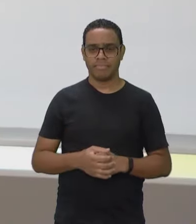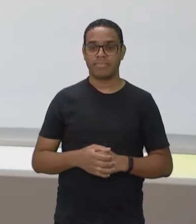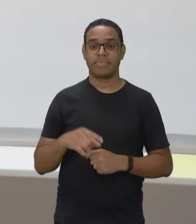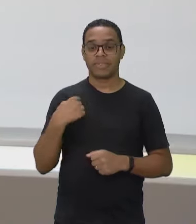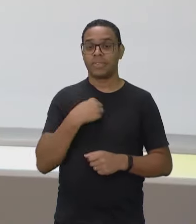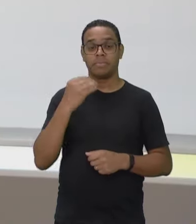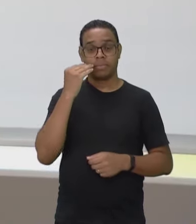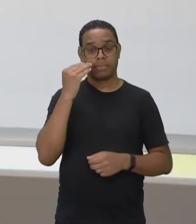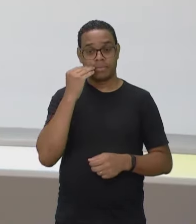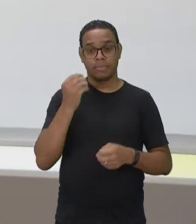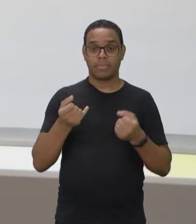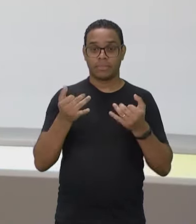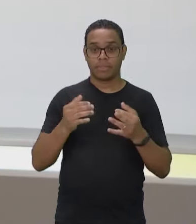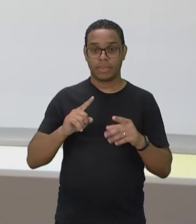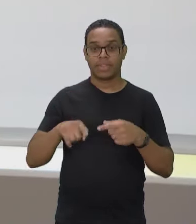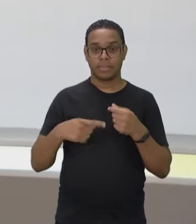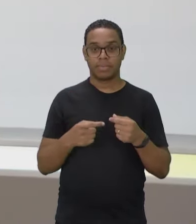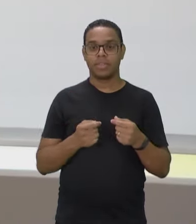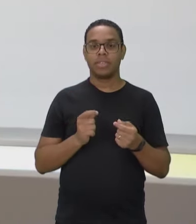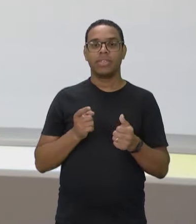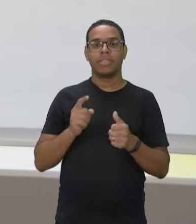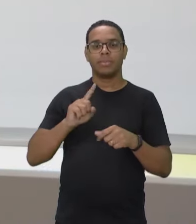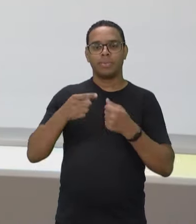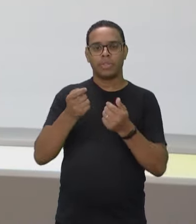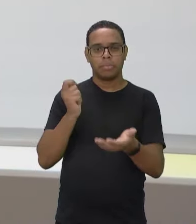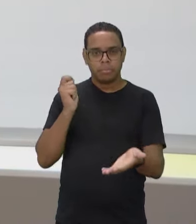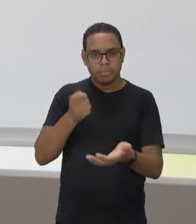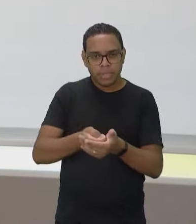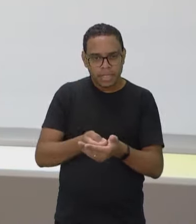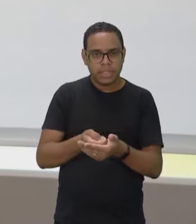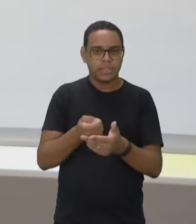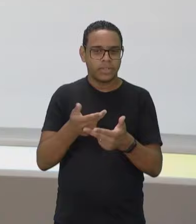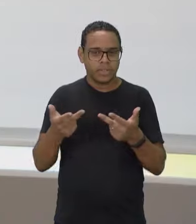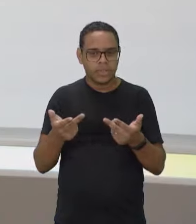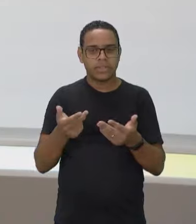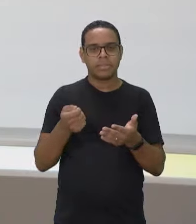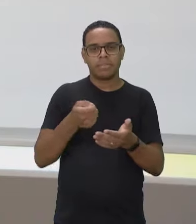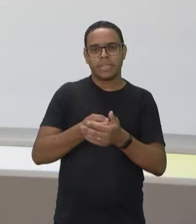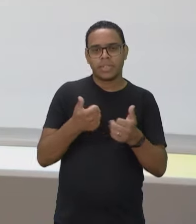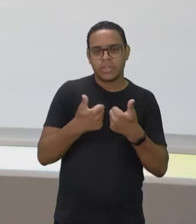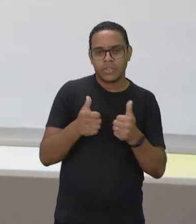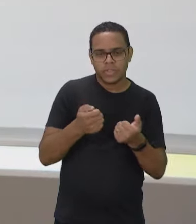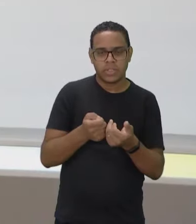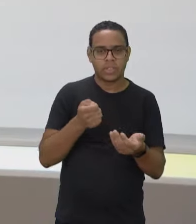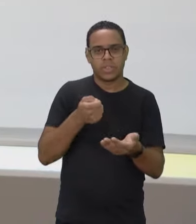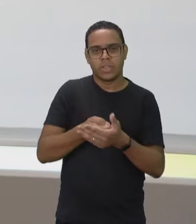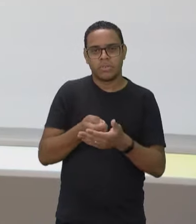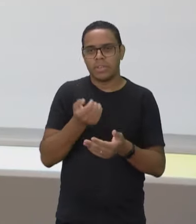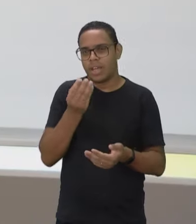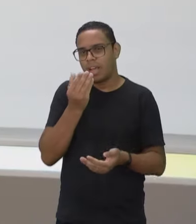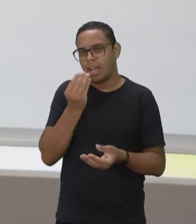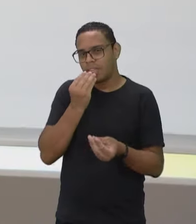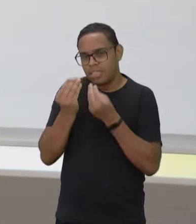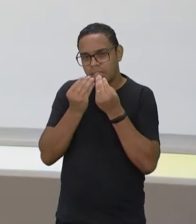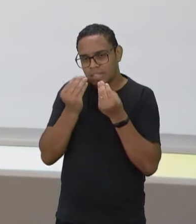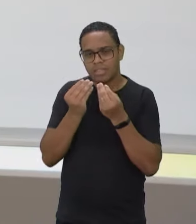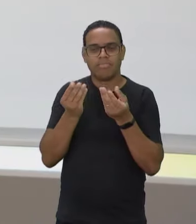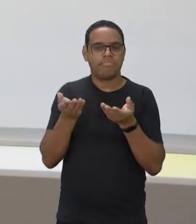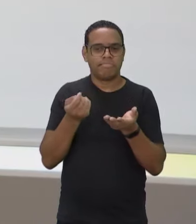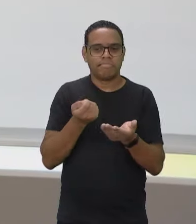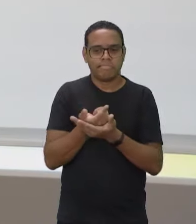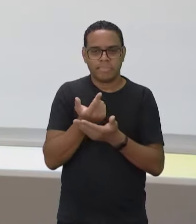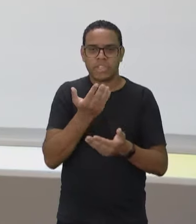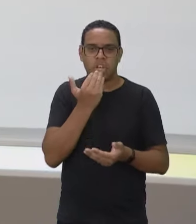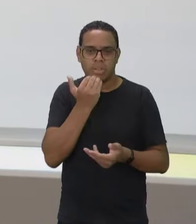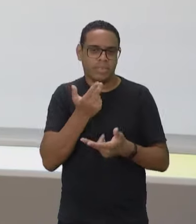Vamos tentar fazer quando a gente estiver pagando, né, alguma coisa, pagando transporte, comendo na cantina, comprando